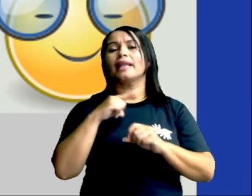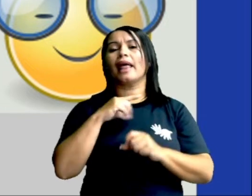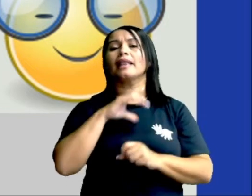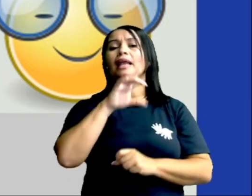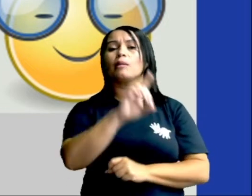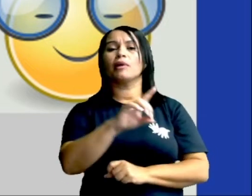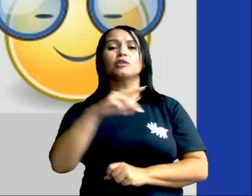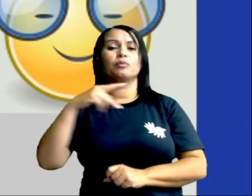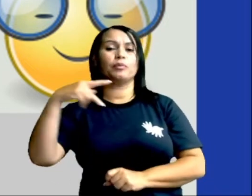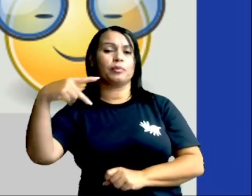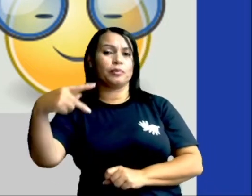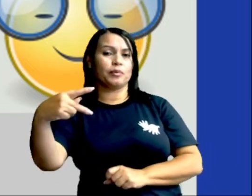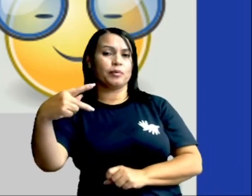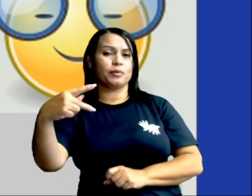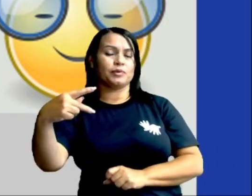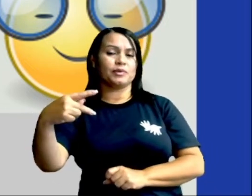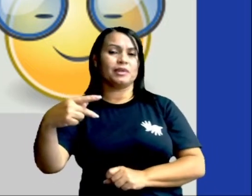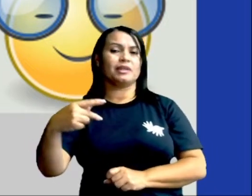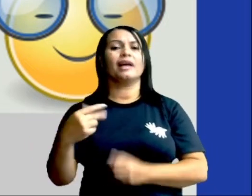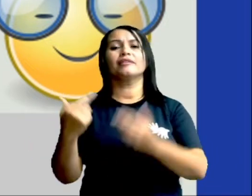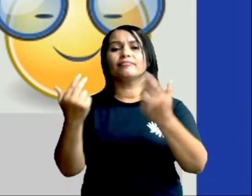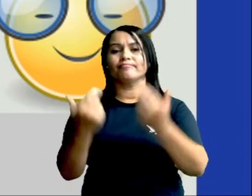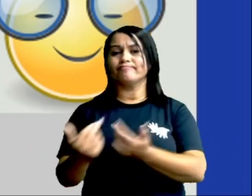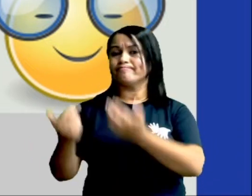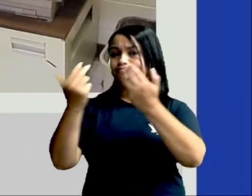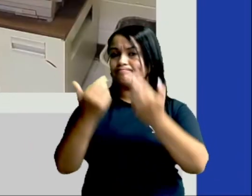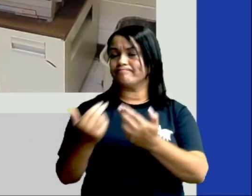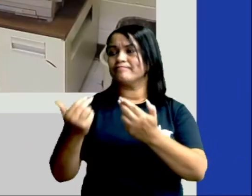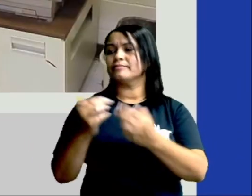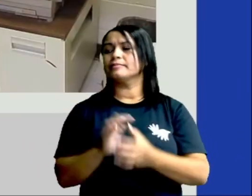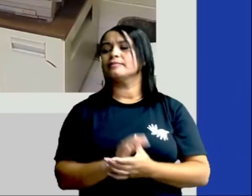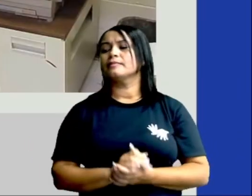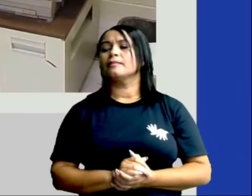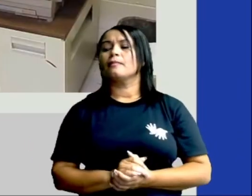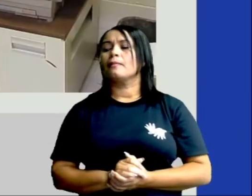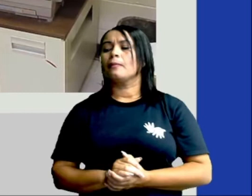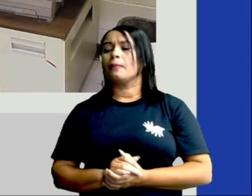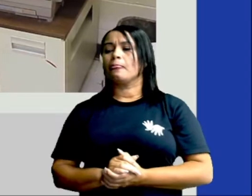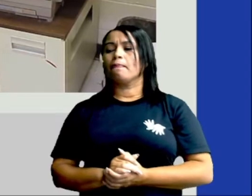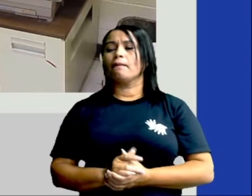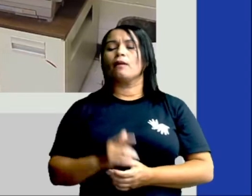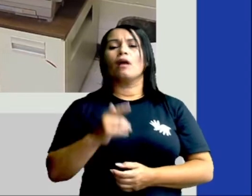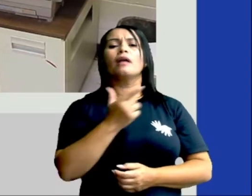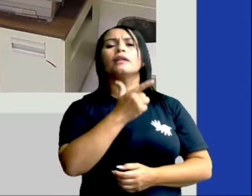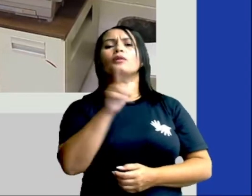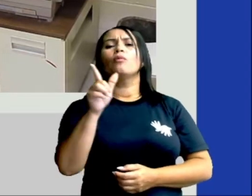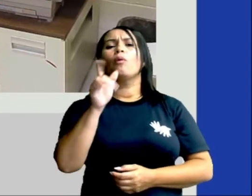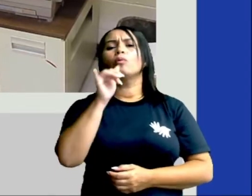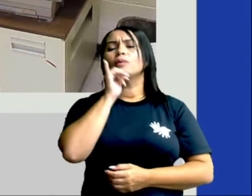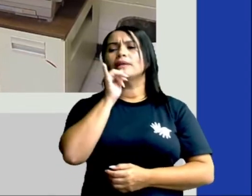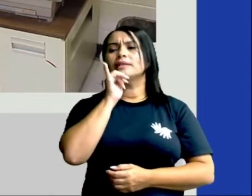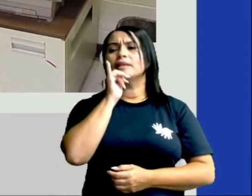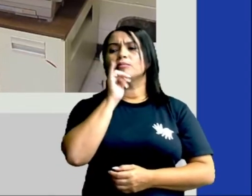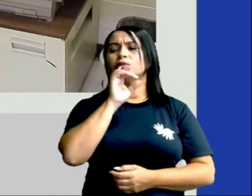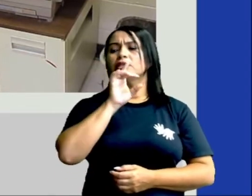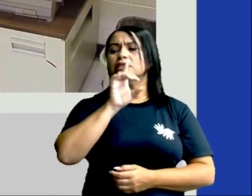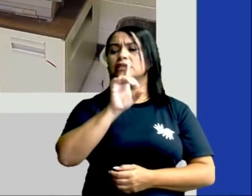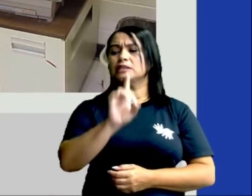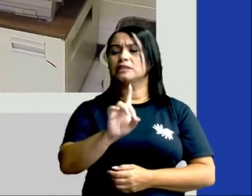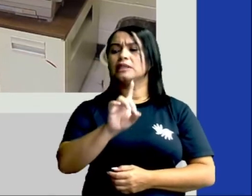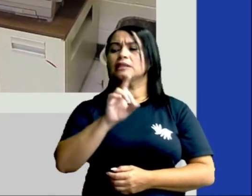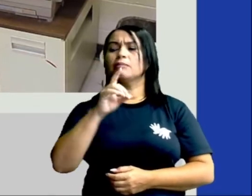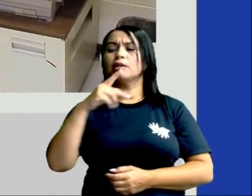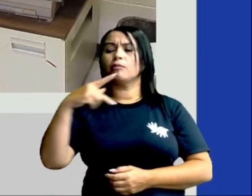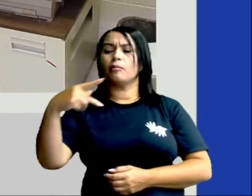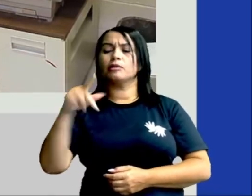que? Diretamente proporcionais. Tá ok? Outro exemplo de grandezas diretamente